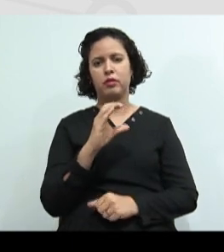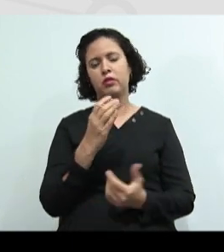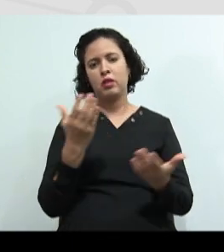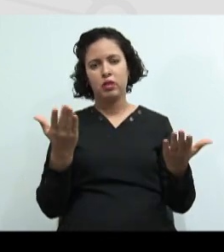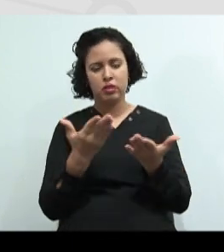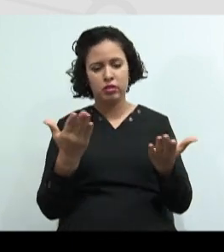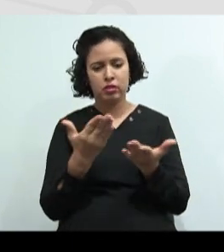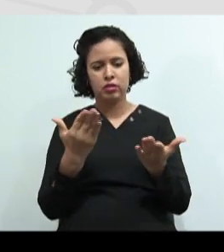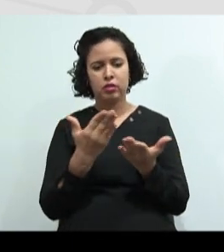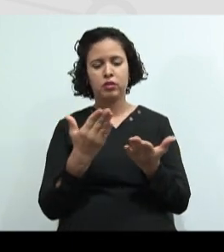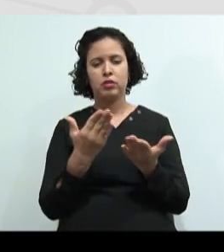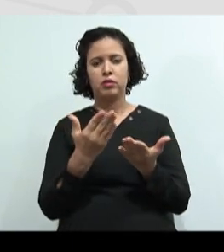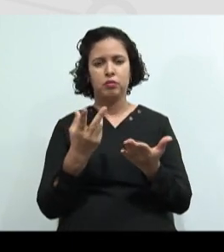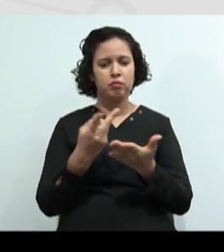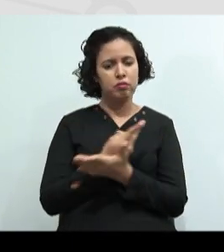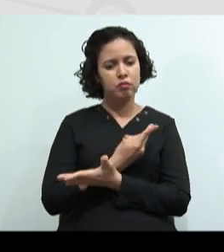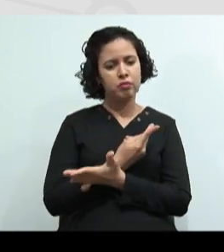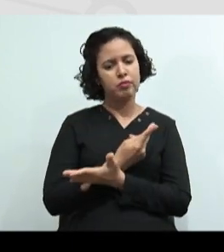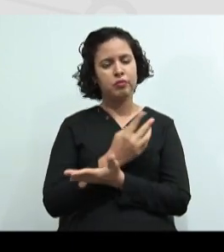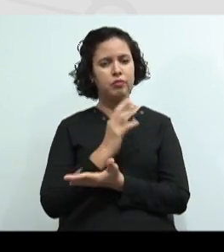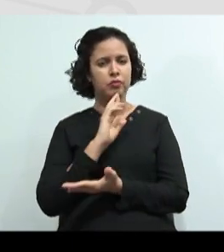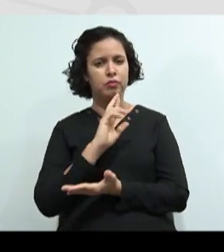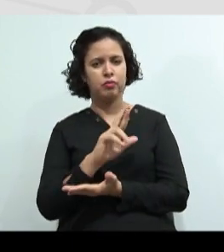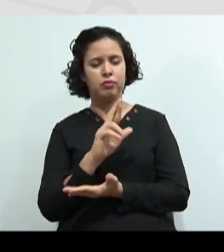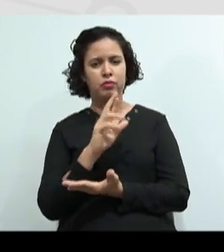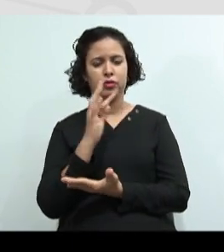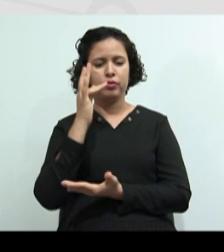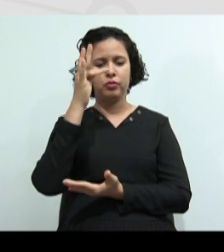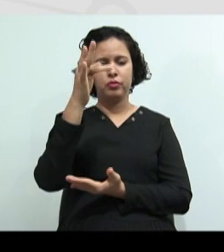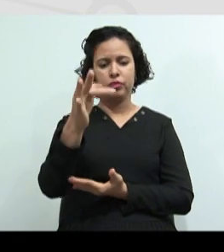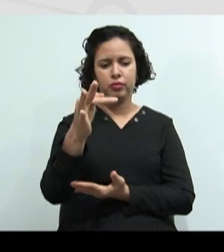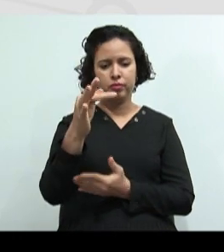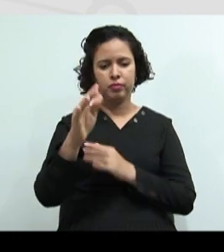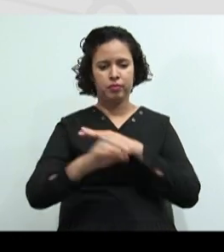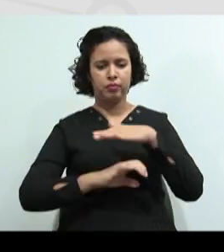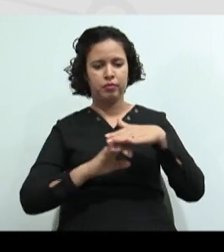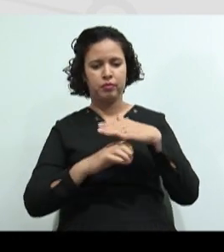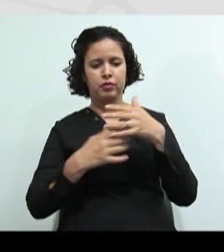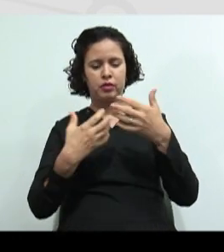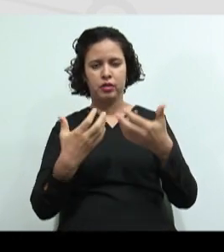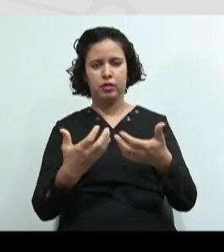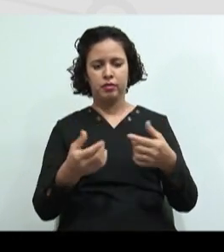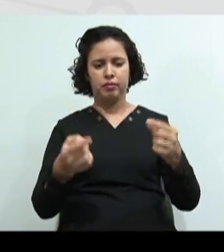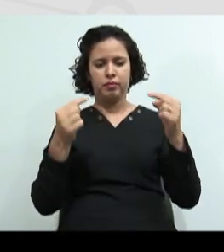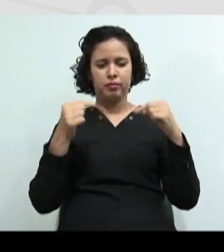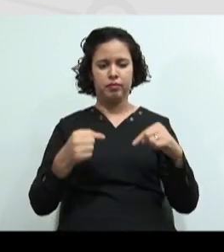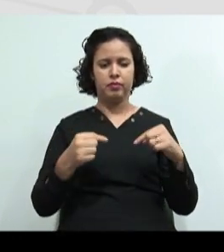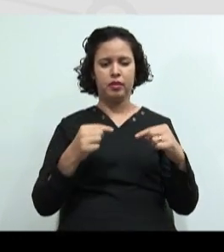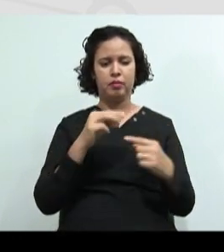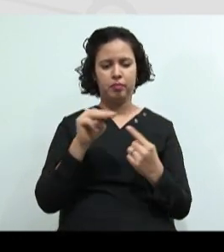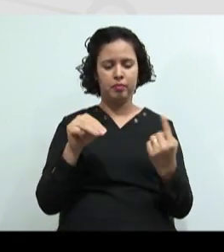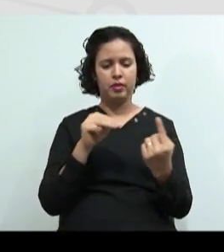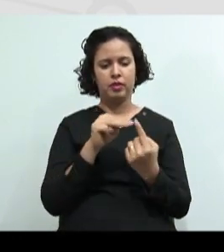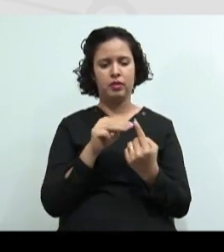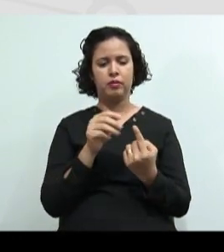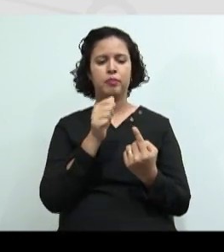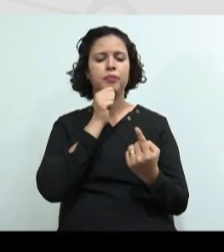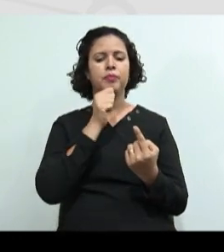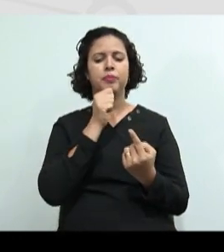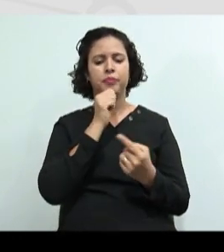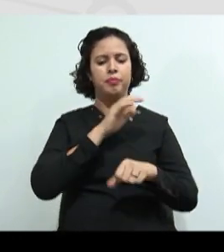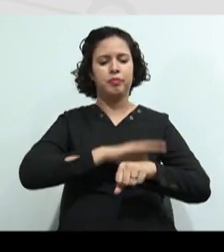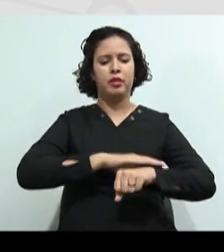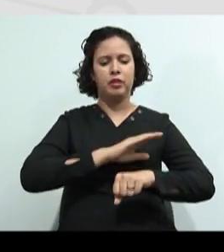que a organização pretende atingir. Letra D, metas sem definição de prazo ou resultados. Letra